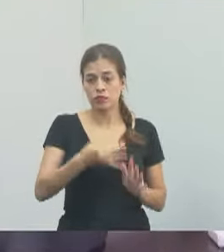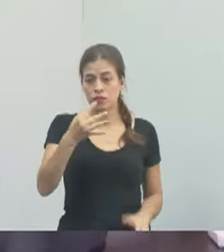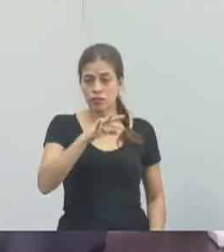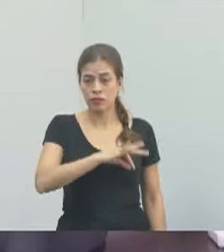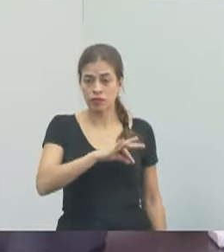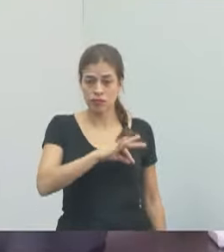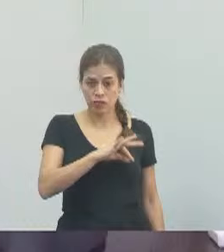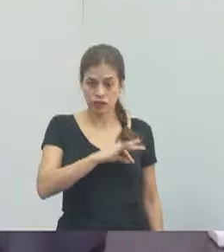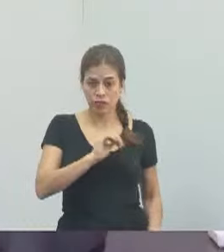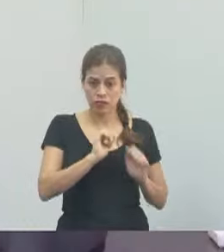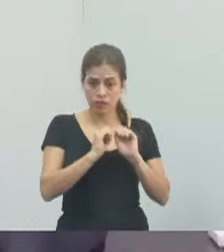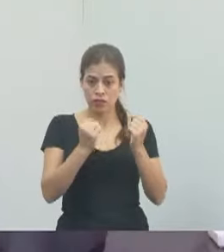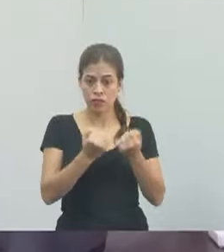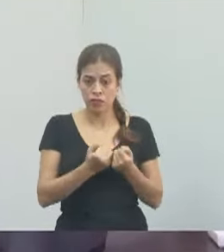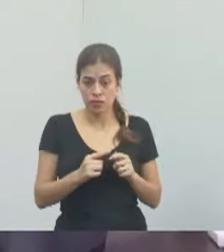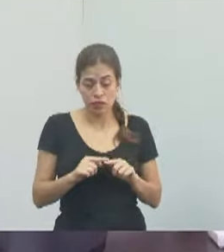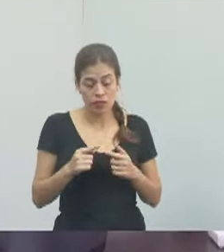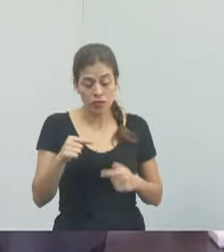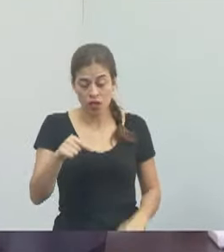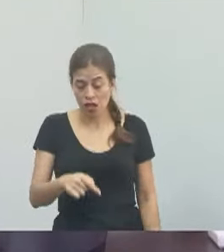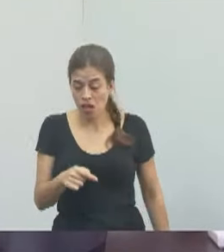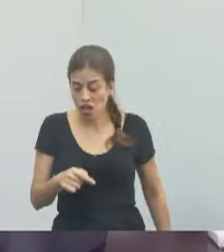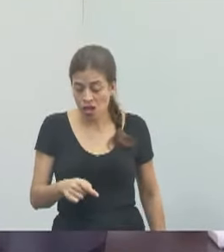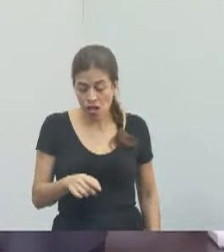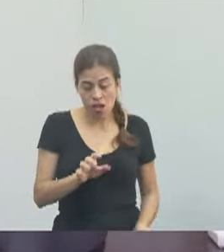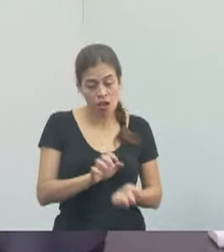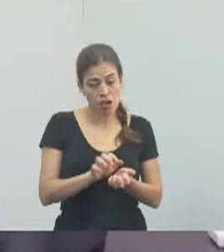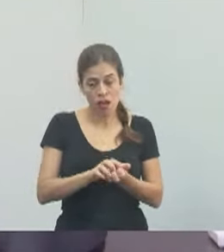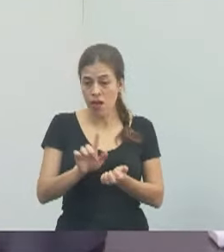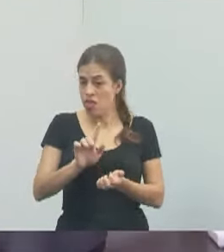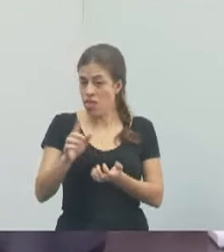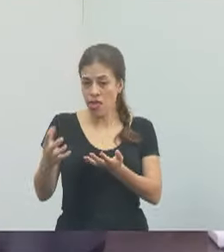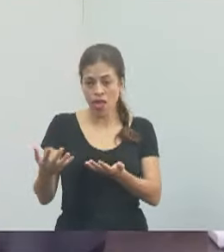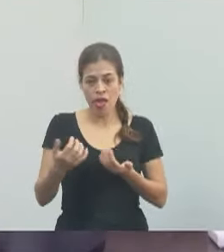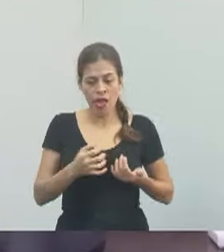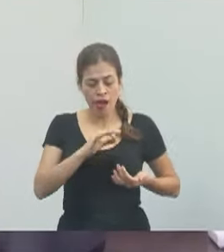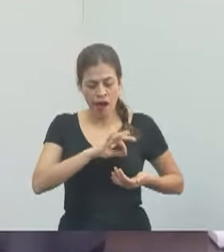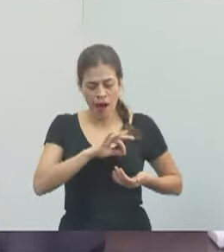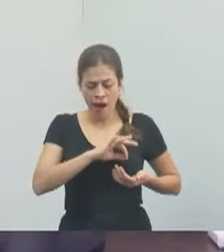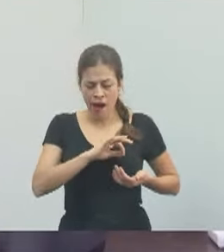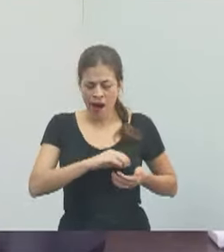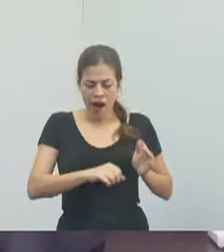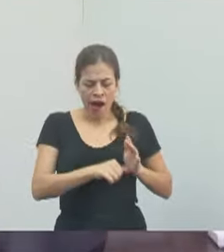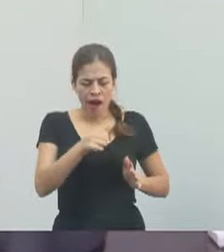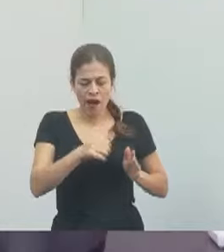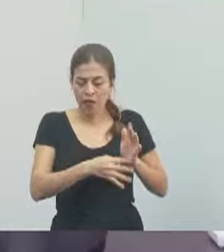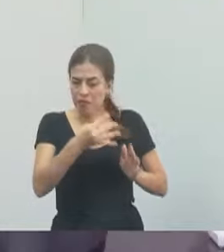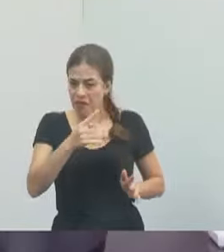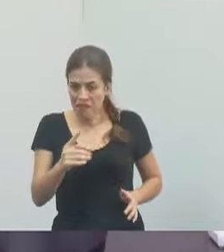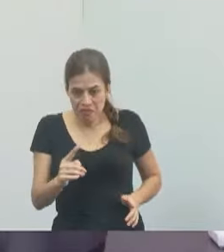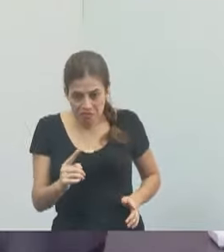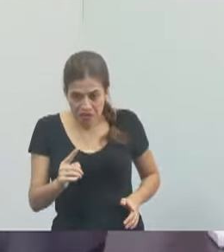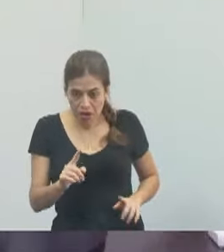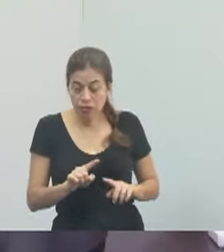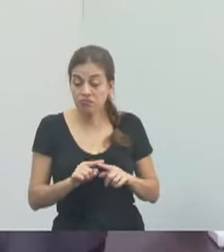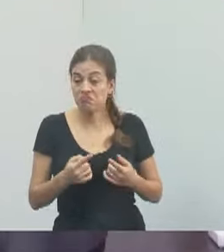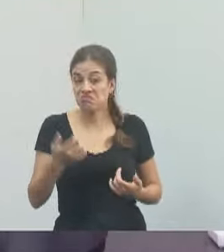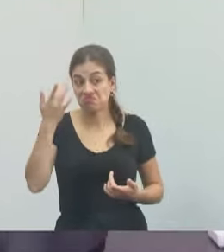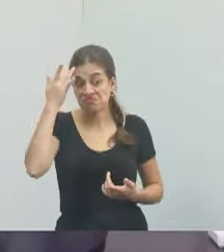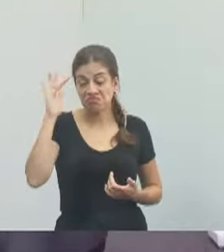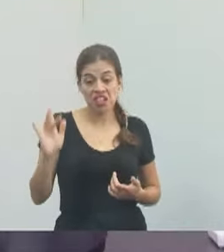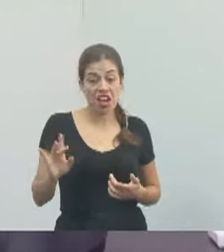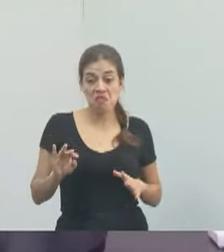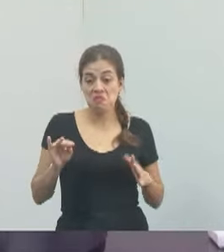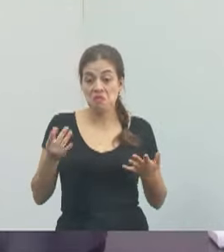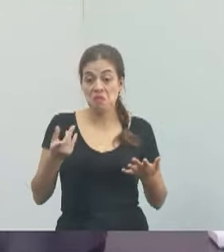e aqui em Jacareí eles não receberam esse 10 não tem informação se vão receber e também não sabem